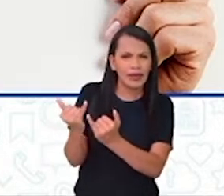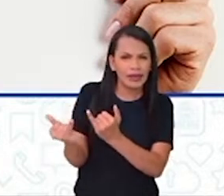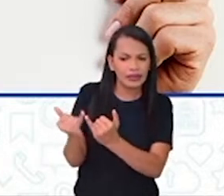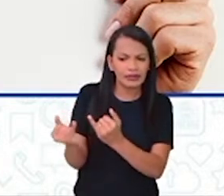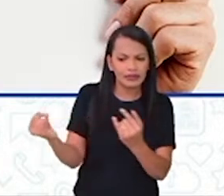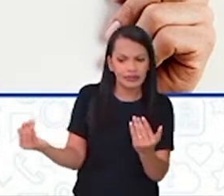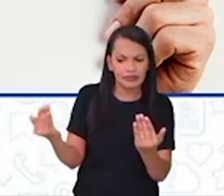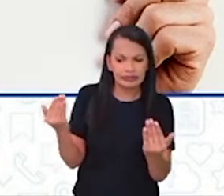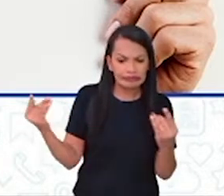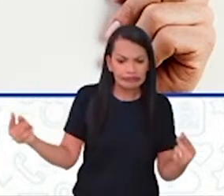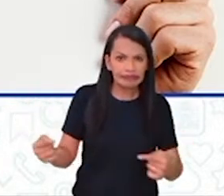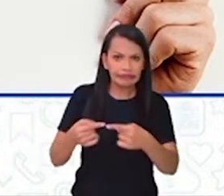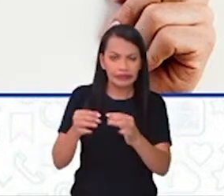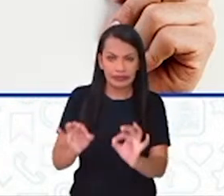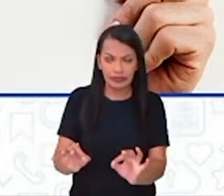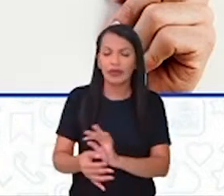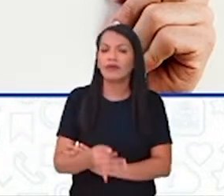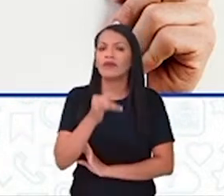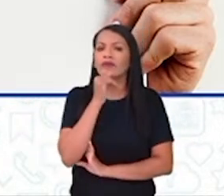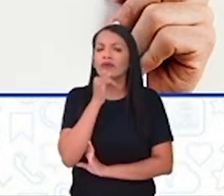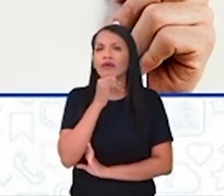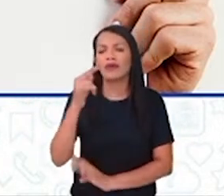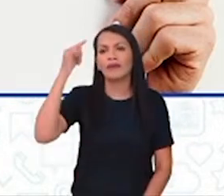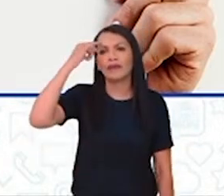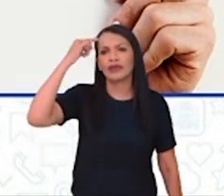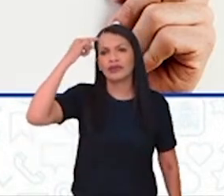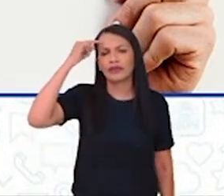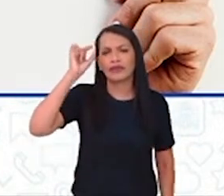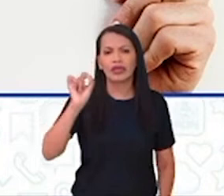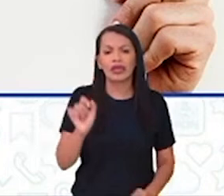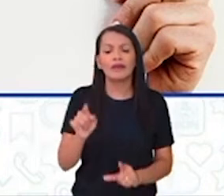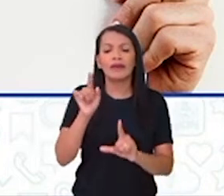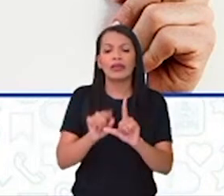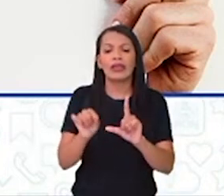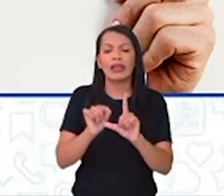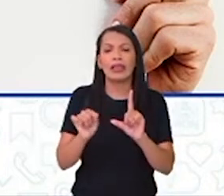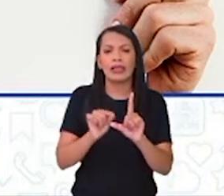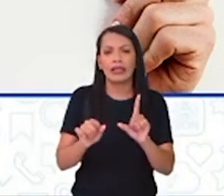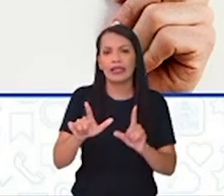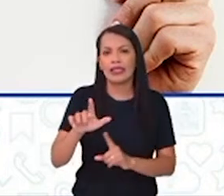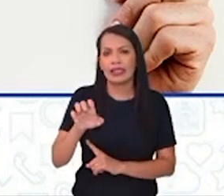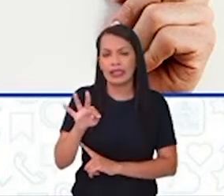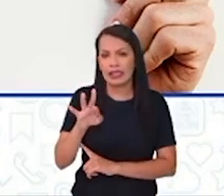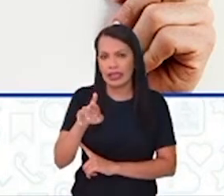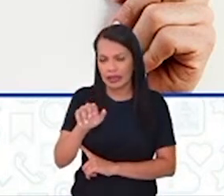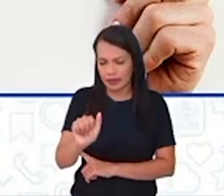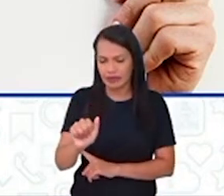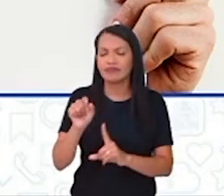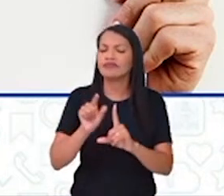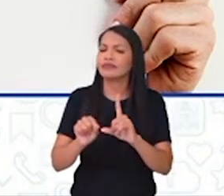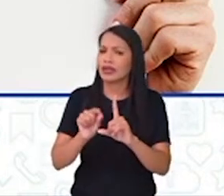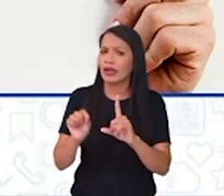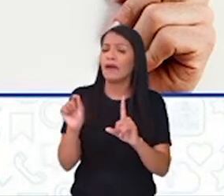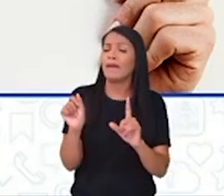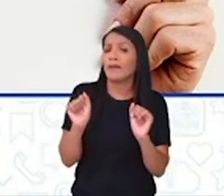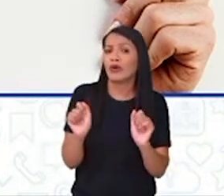nas diferentes situações. Por exemplo, pensemos na palavra letra. Uma letra pode ser um sinal gráfico que se